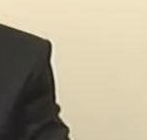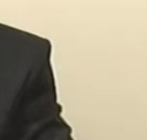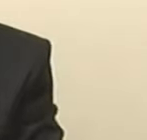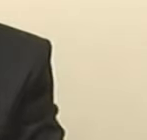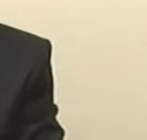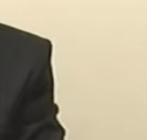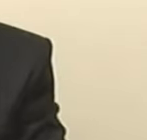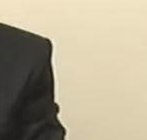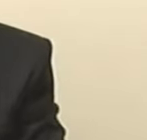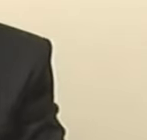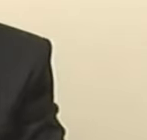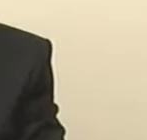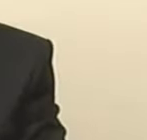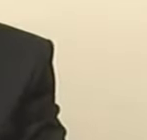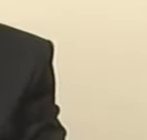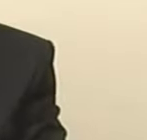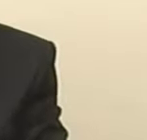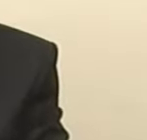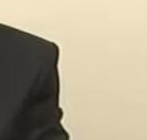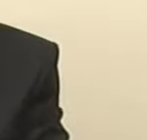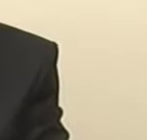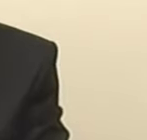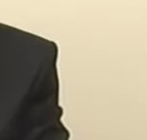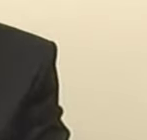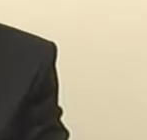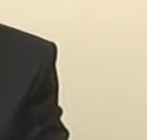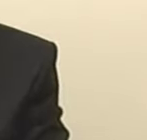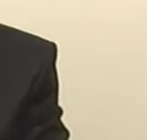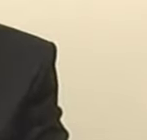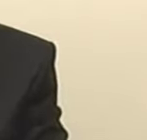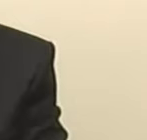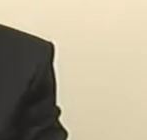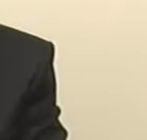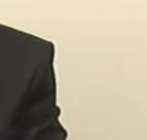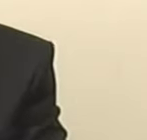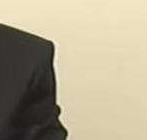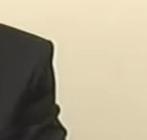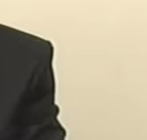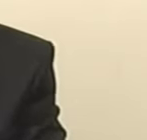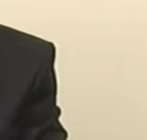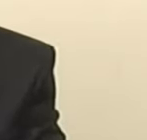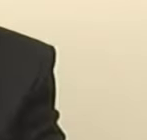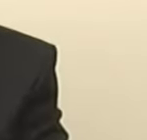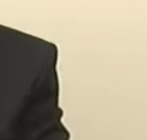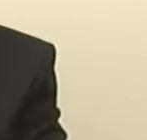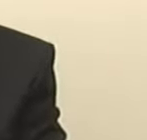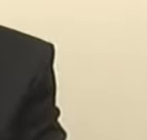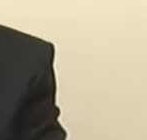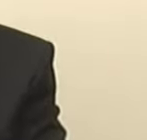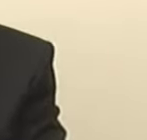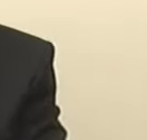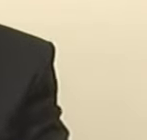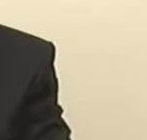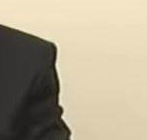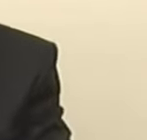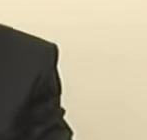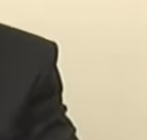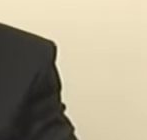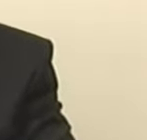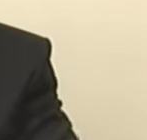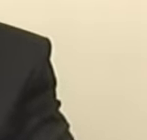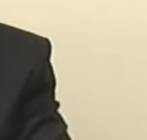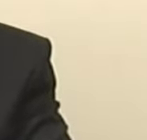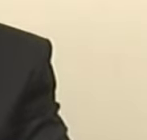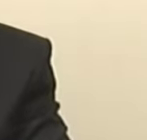mais de 1,5 milhão de votos, é importante você dar o retorno à população do trabalho que você desenvolve. Então, a gente está